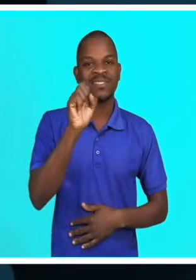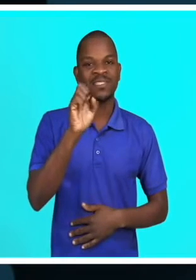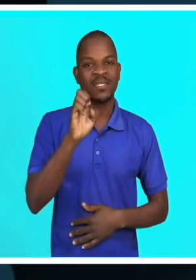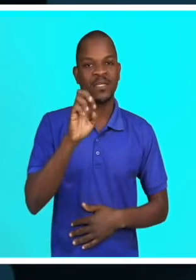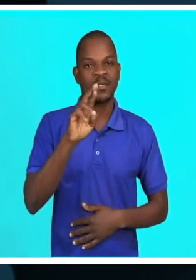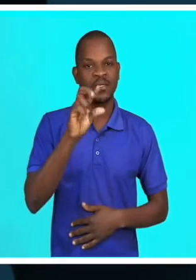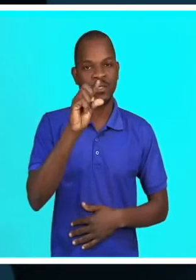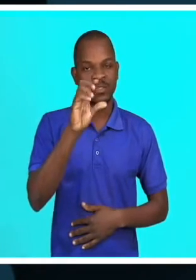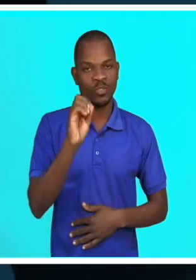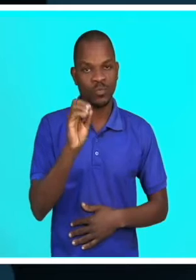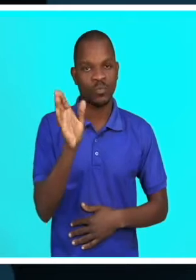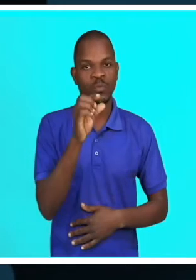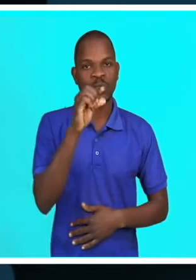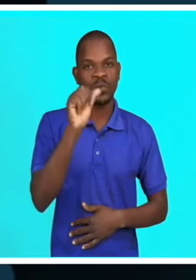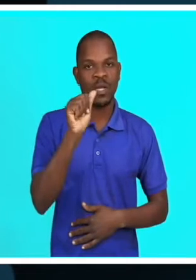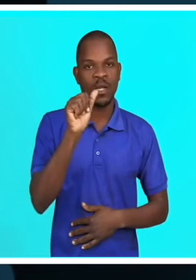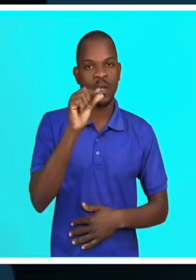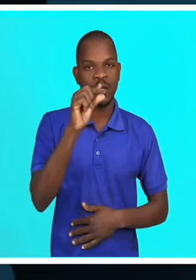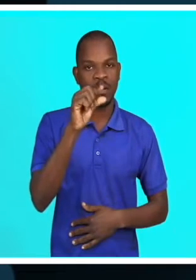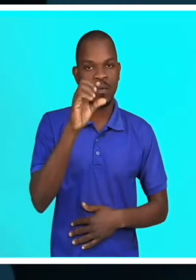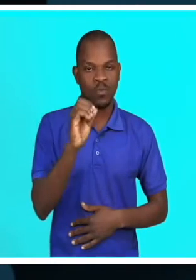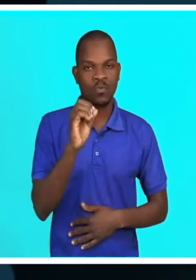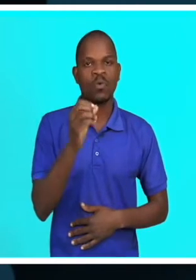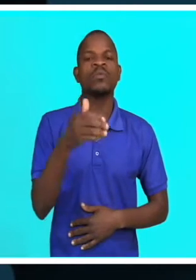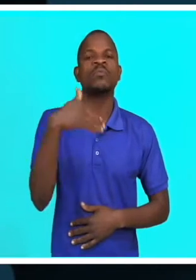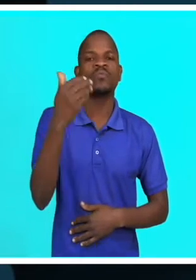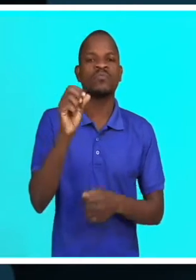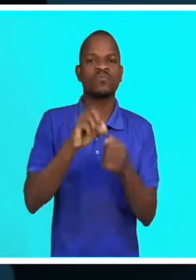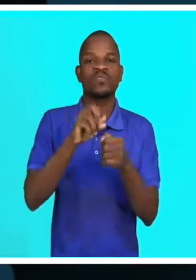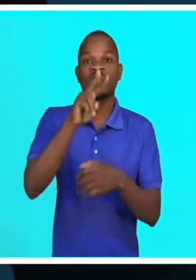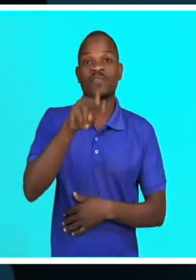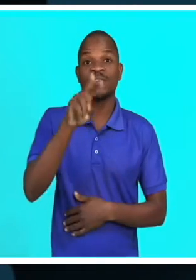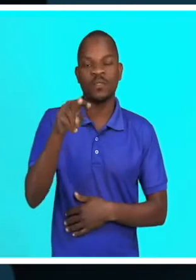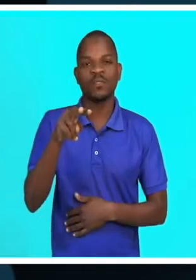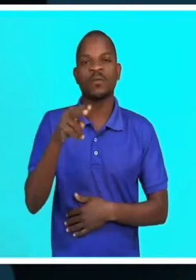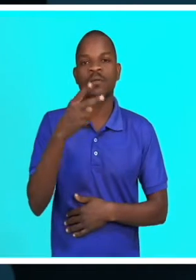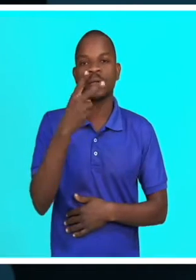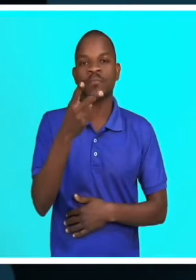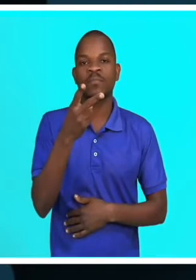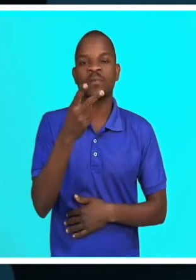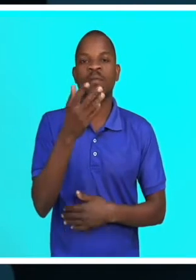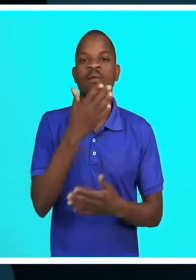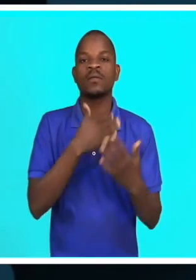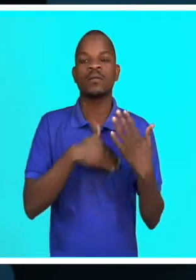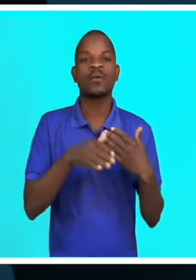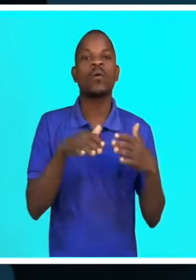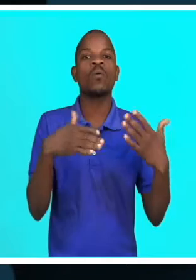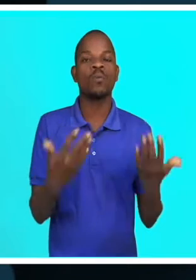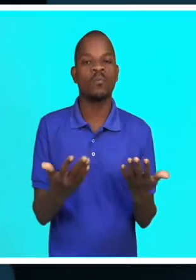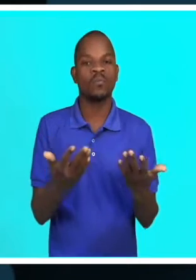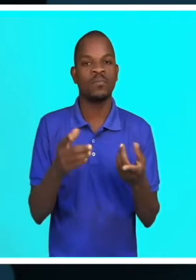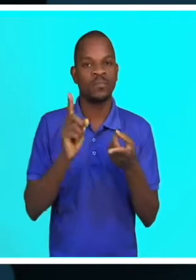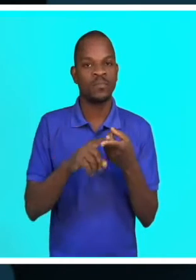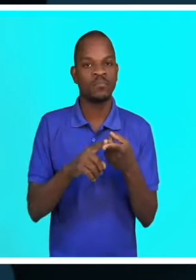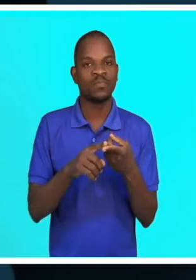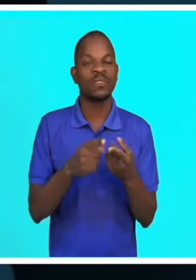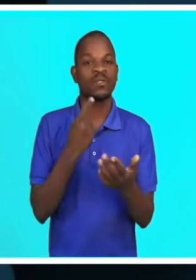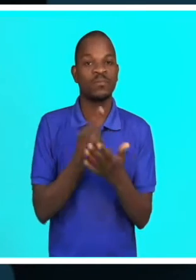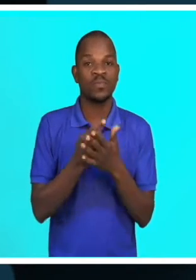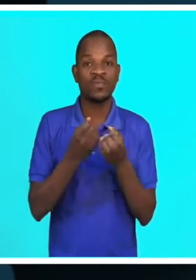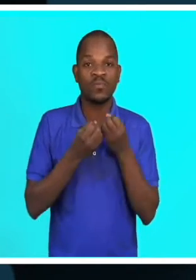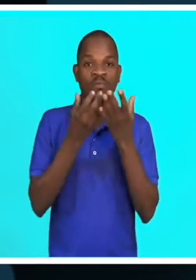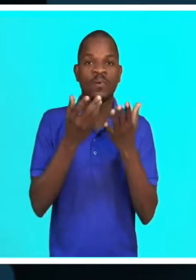recebido e tentarmos fazer visitas, vez a vez, a quem necessita para atender o seu pedido. Mas importa